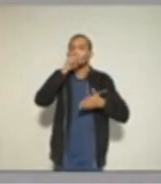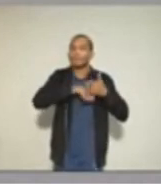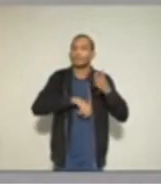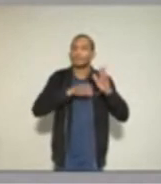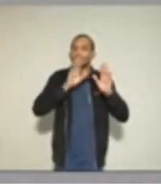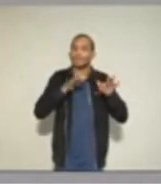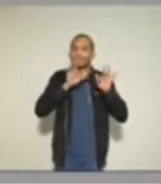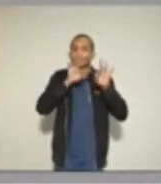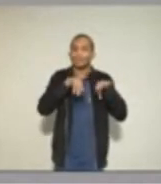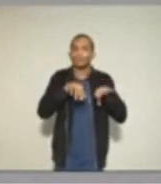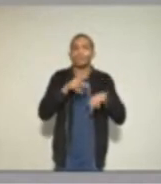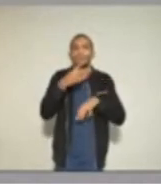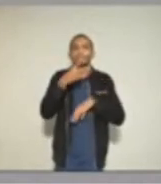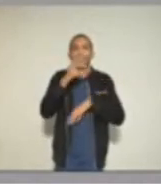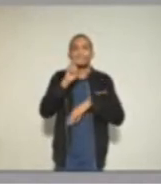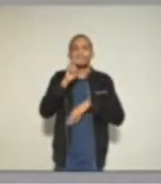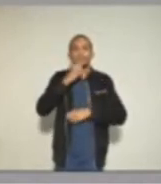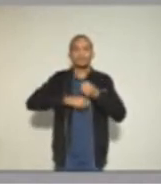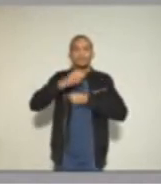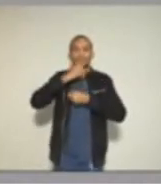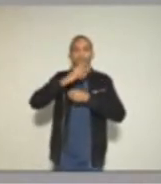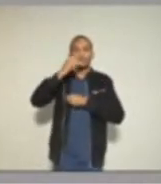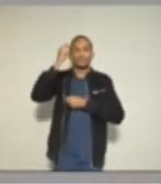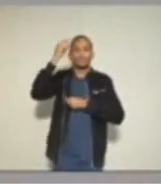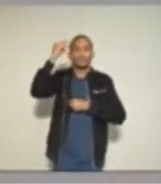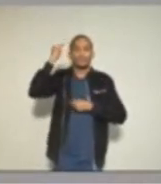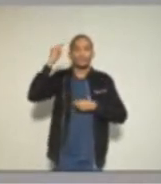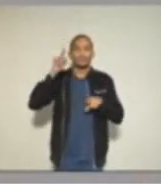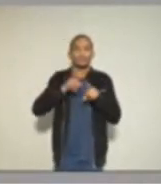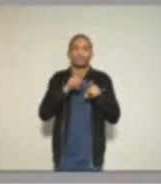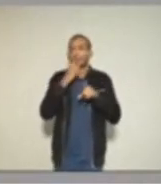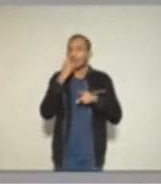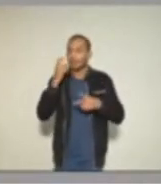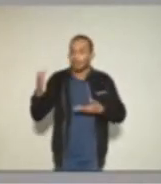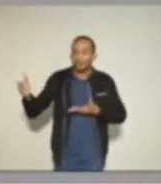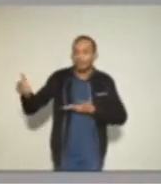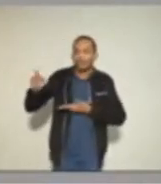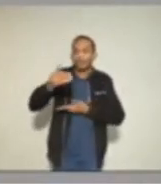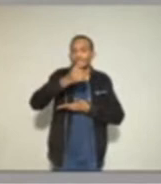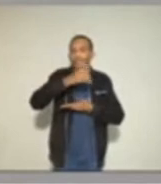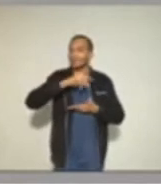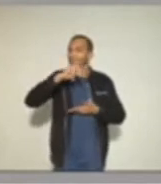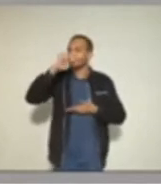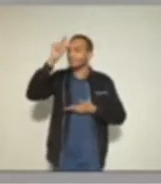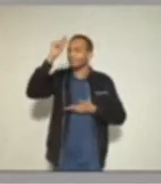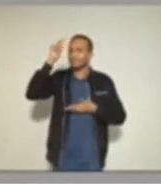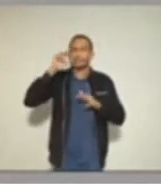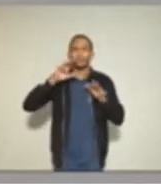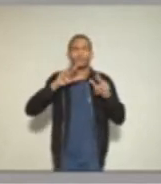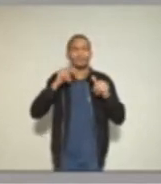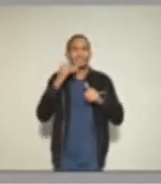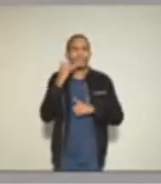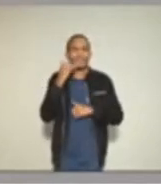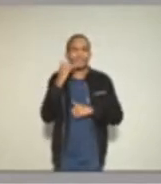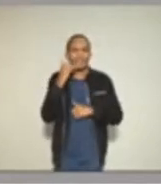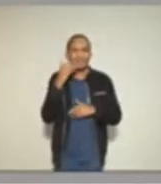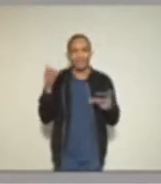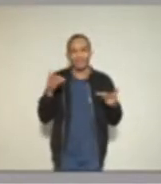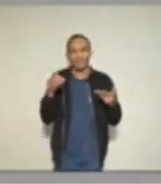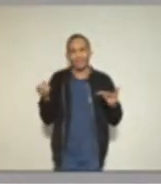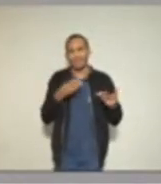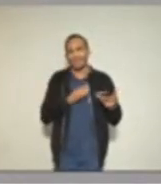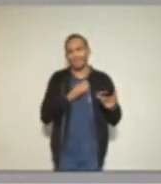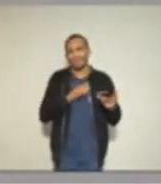foi fechado há 25 anos atrás da coleta de resíduos urbanos de São Paulo, totalmente precário à nova